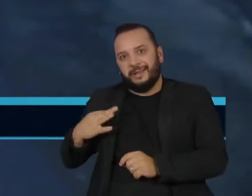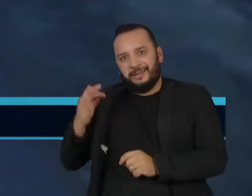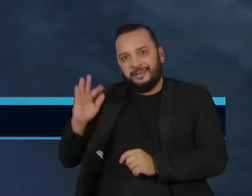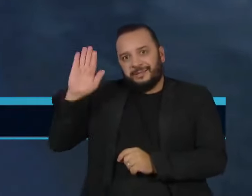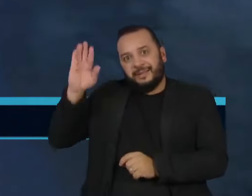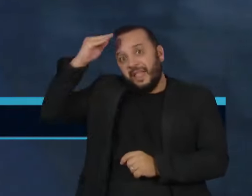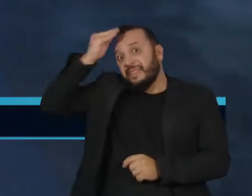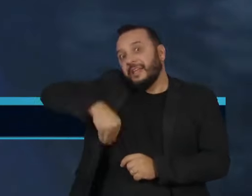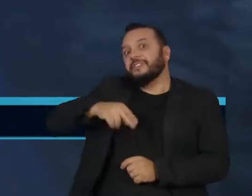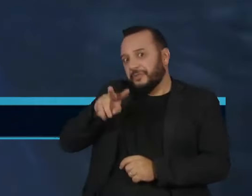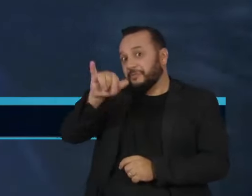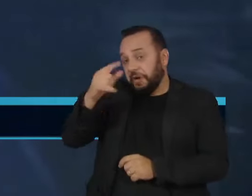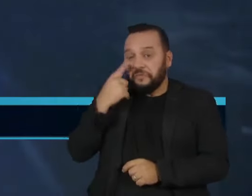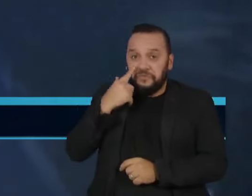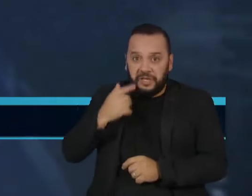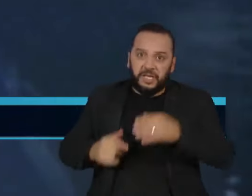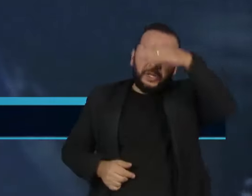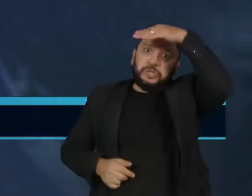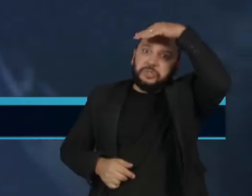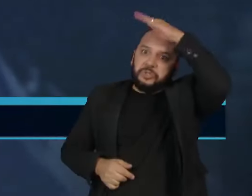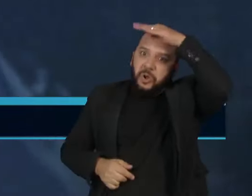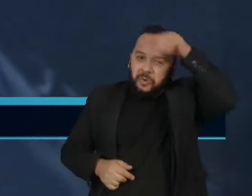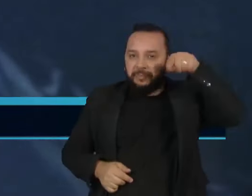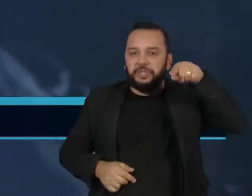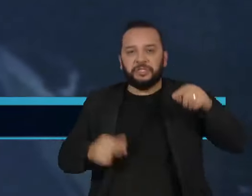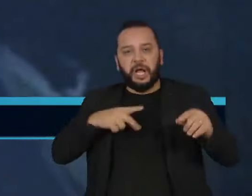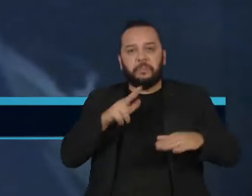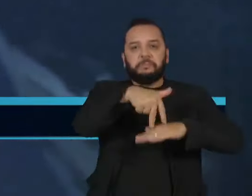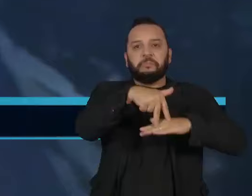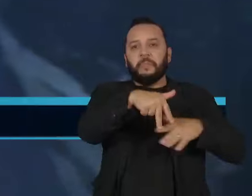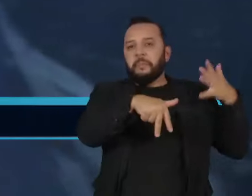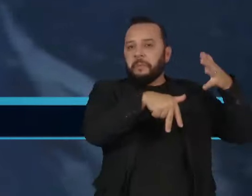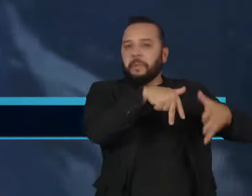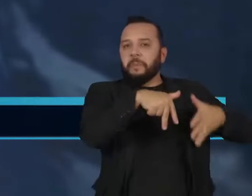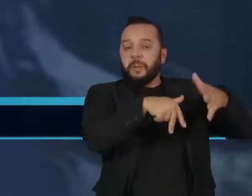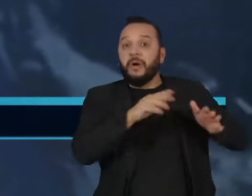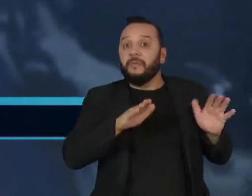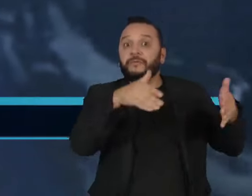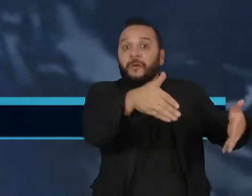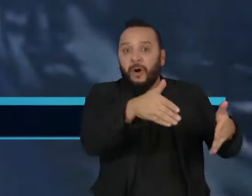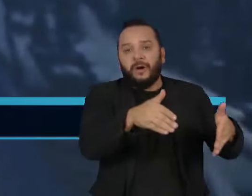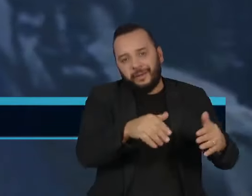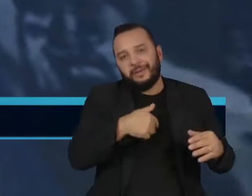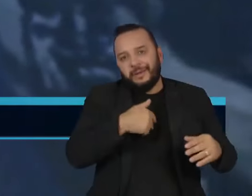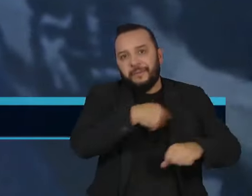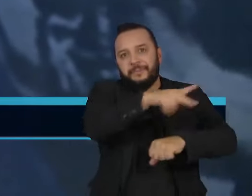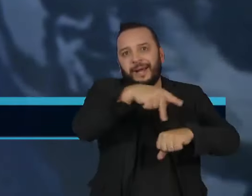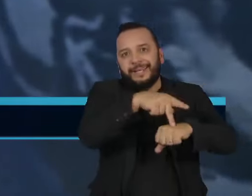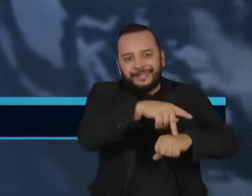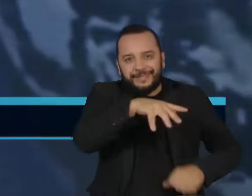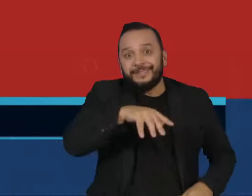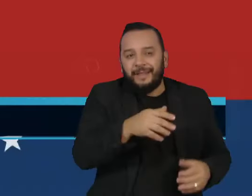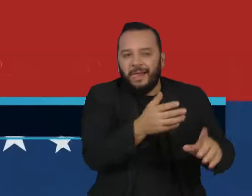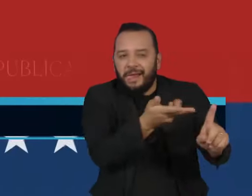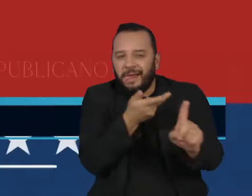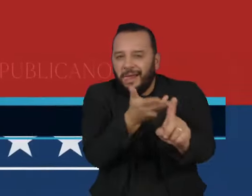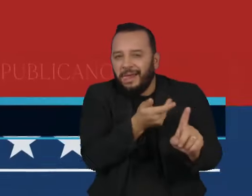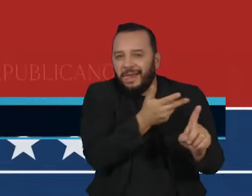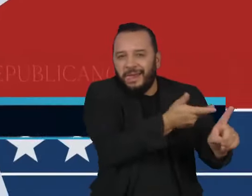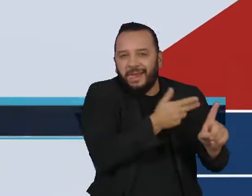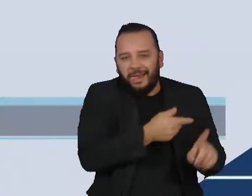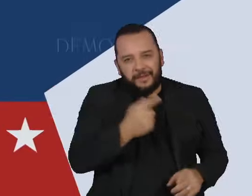reeleição. Enquanto isso, Donald Trump volta aos comícios e foca nos estados onde ainda tem eleitores para conquistar.